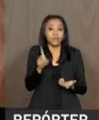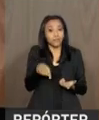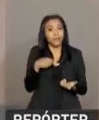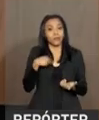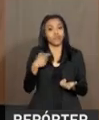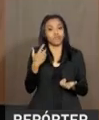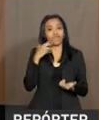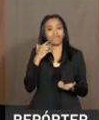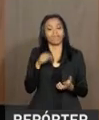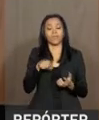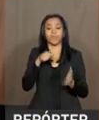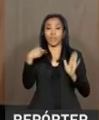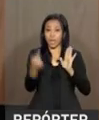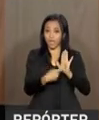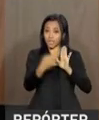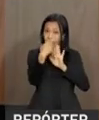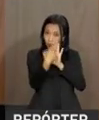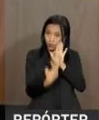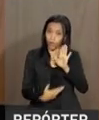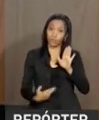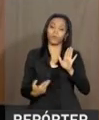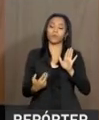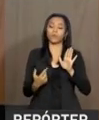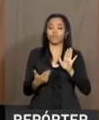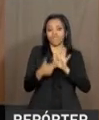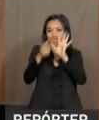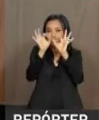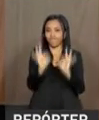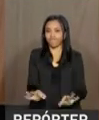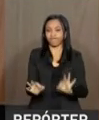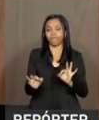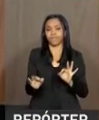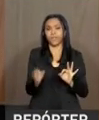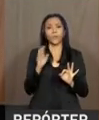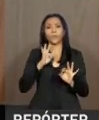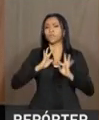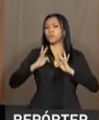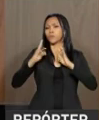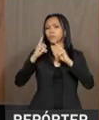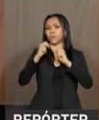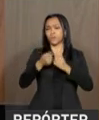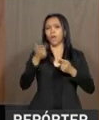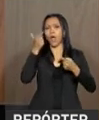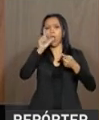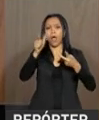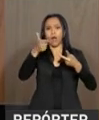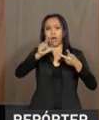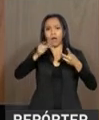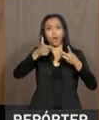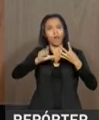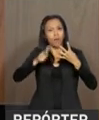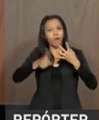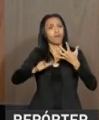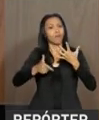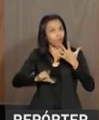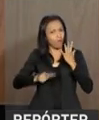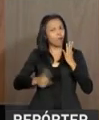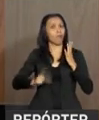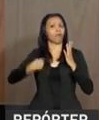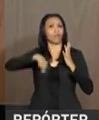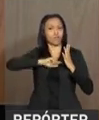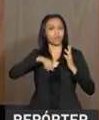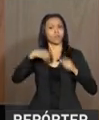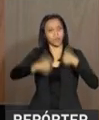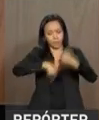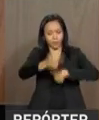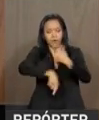Congresso Nacional. O relatório, ele basicamente confirma, né, tudo aquilo pelo qual temos trabalhado e tudo aquilo que